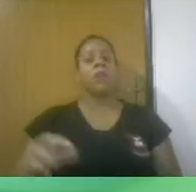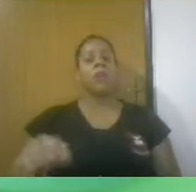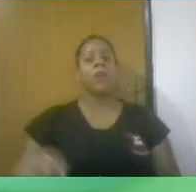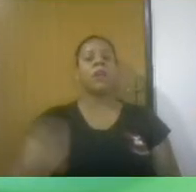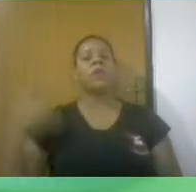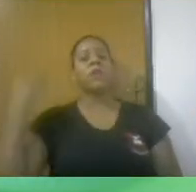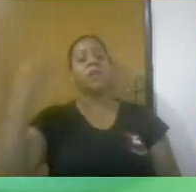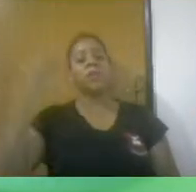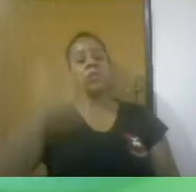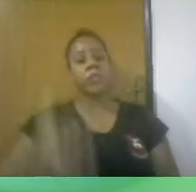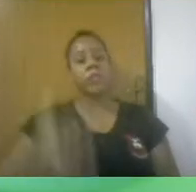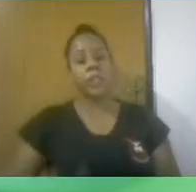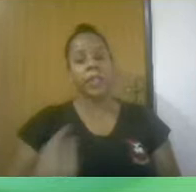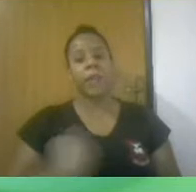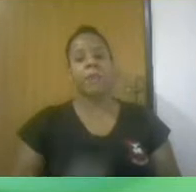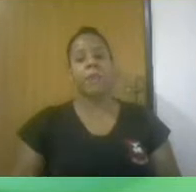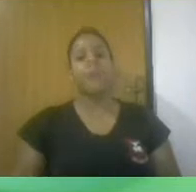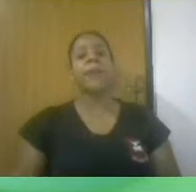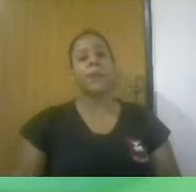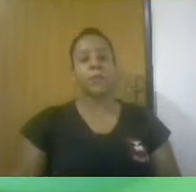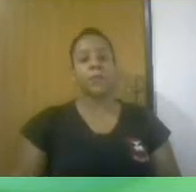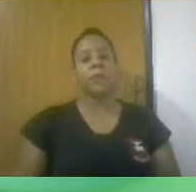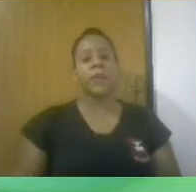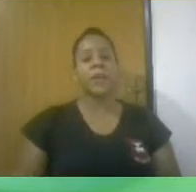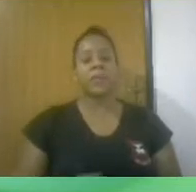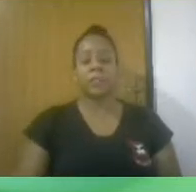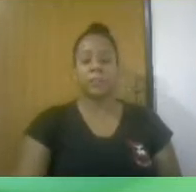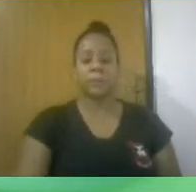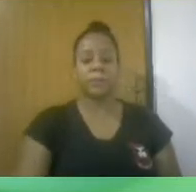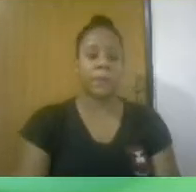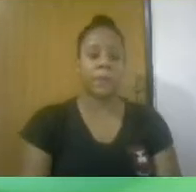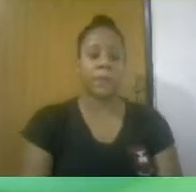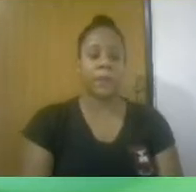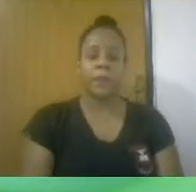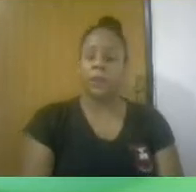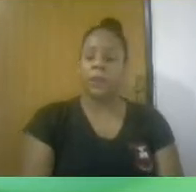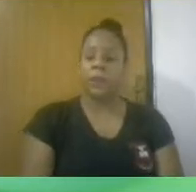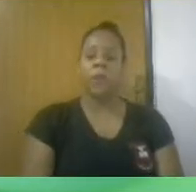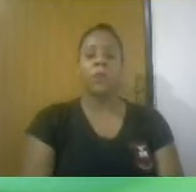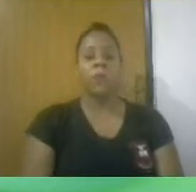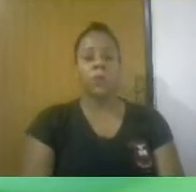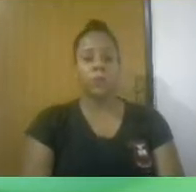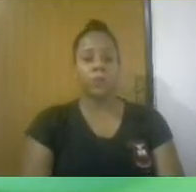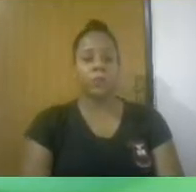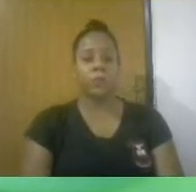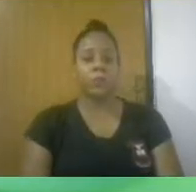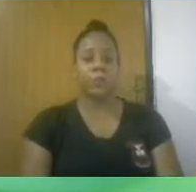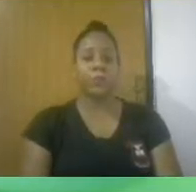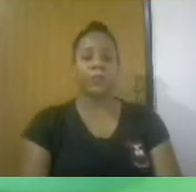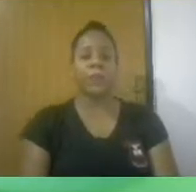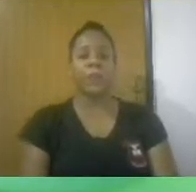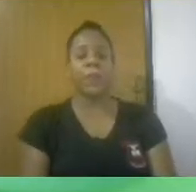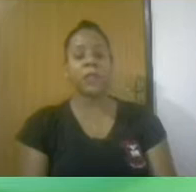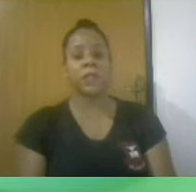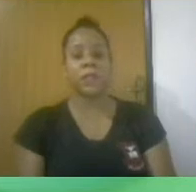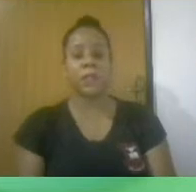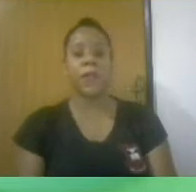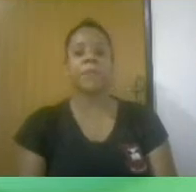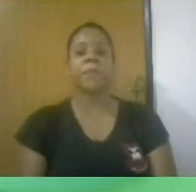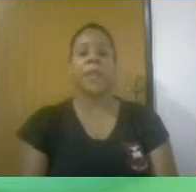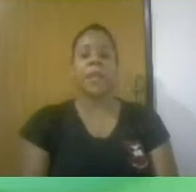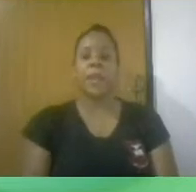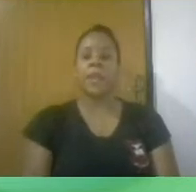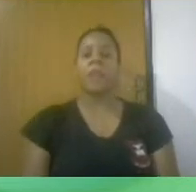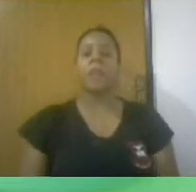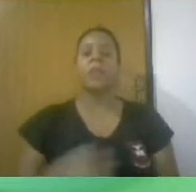naufragando e os indígenas acabou atacando eles. E o último foi o Mendes